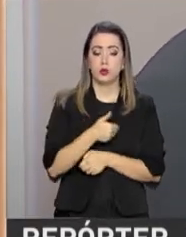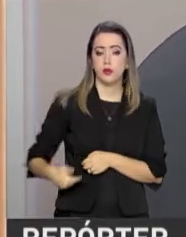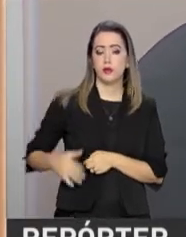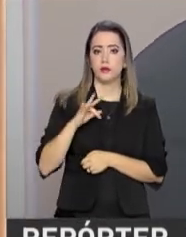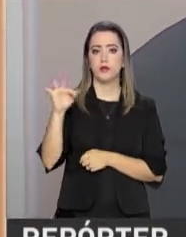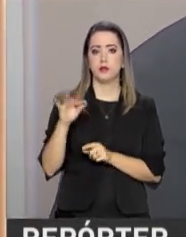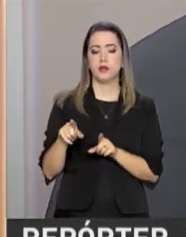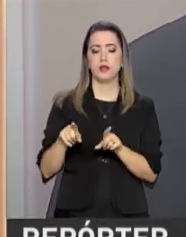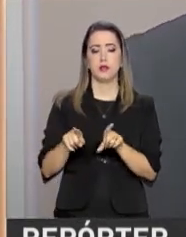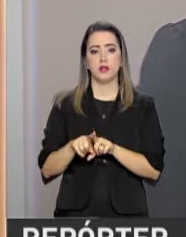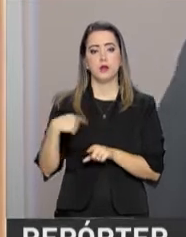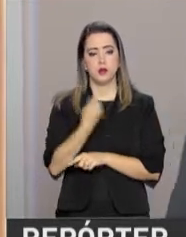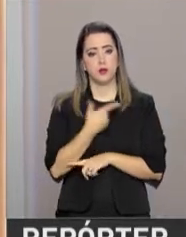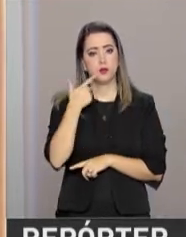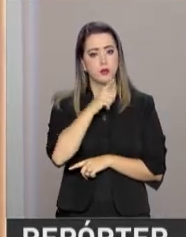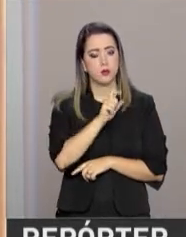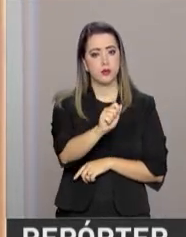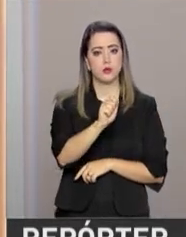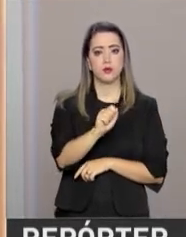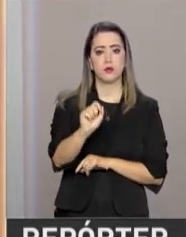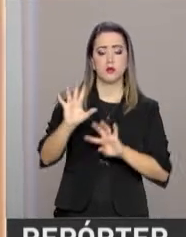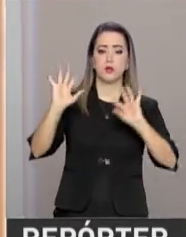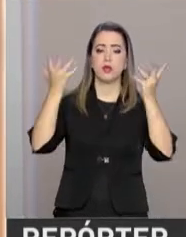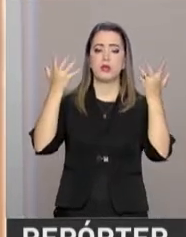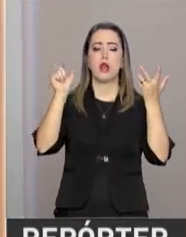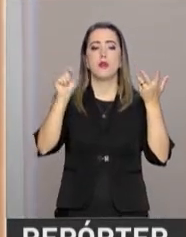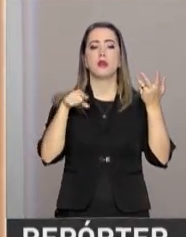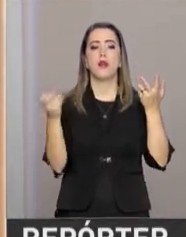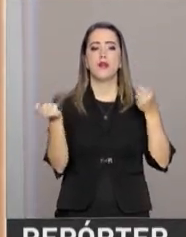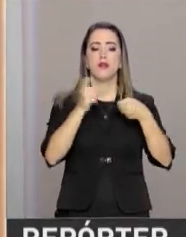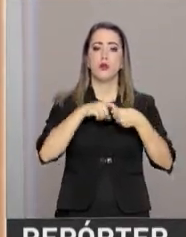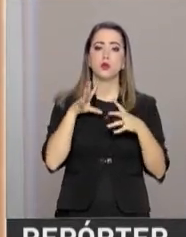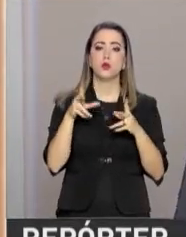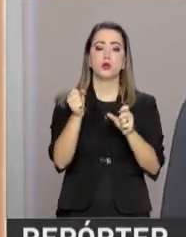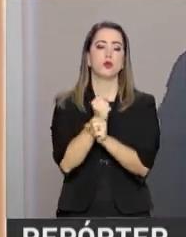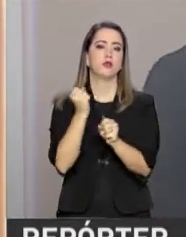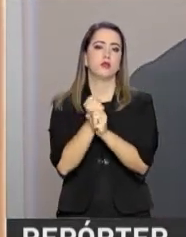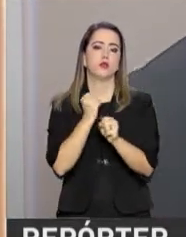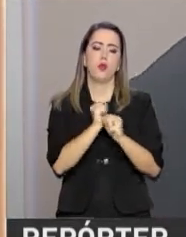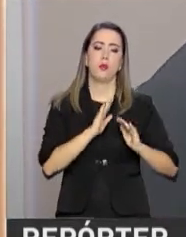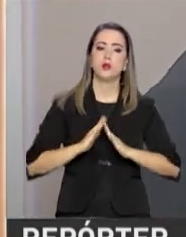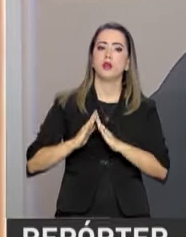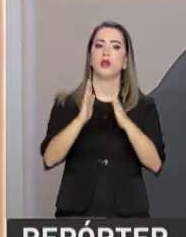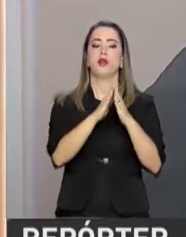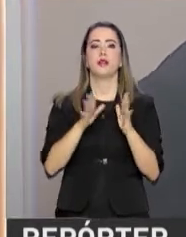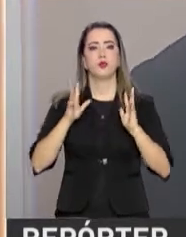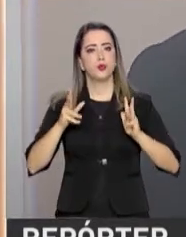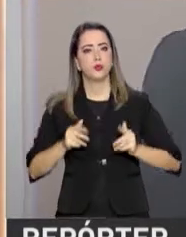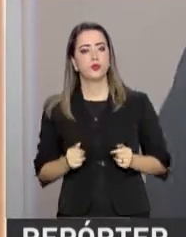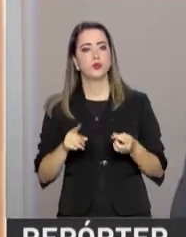é de fato que a gente consiga celebrar a retomada de todas as obras obras de habitação obras de saneamento